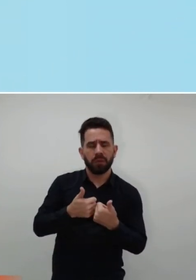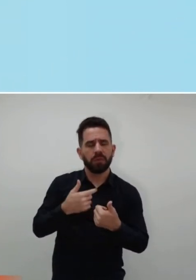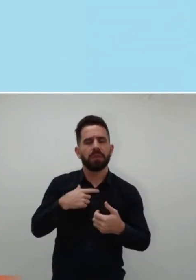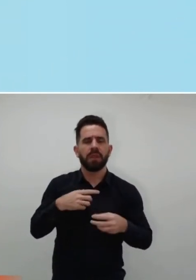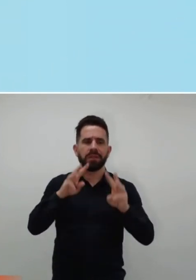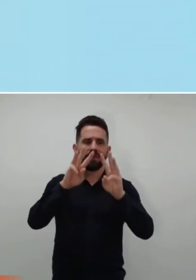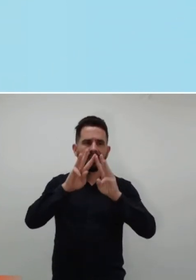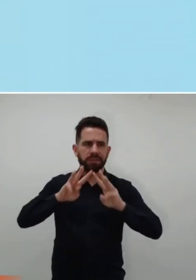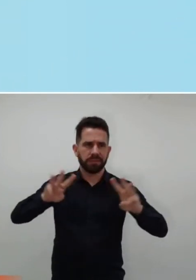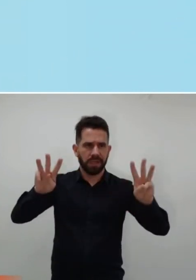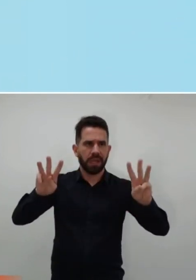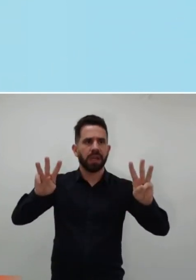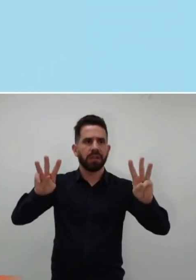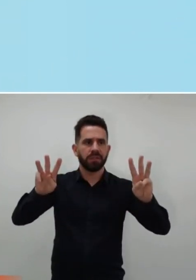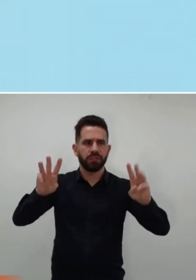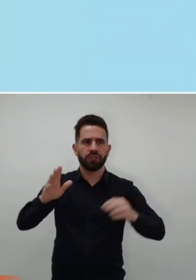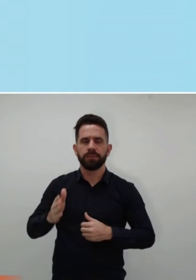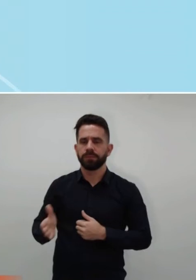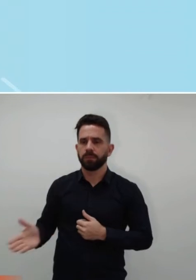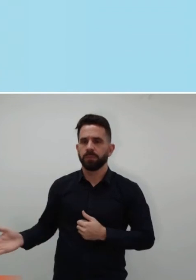site